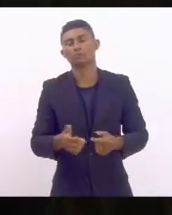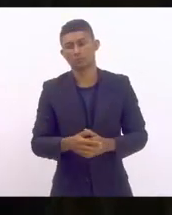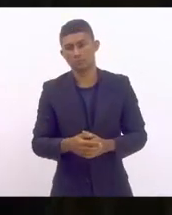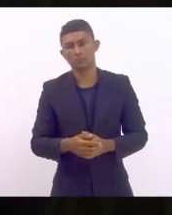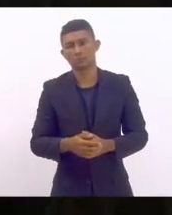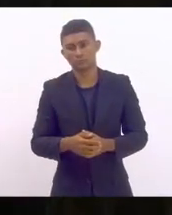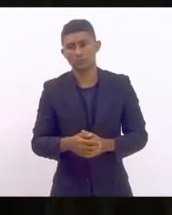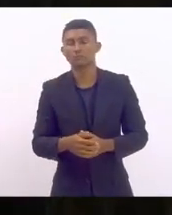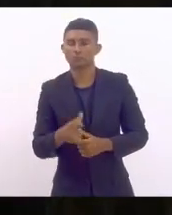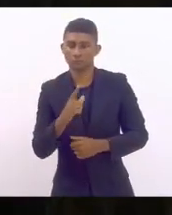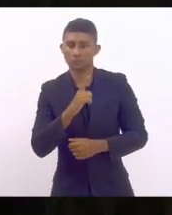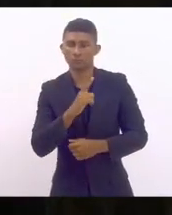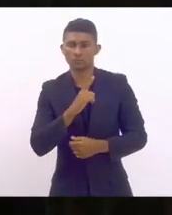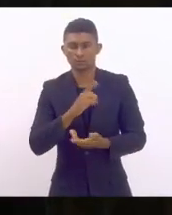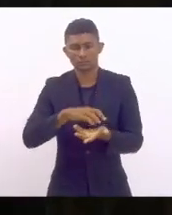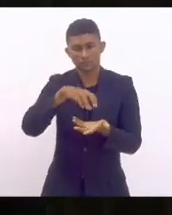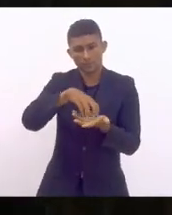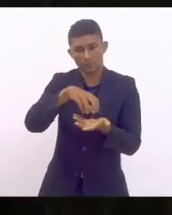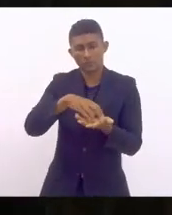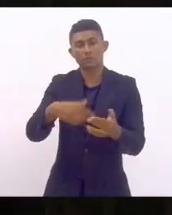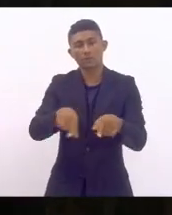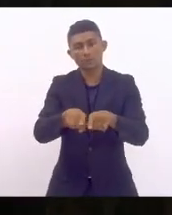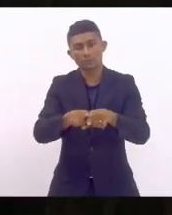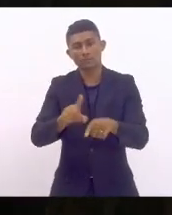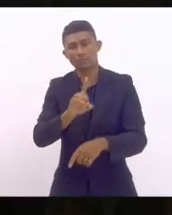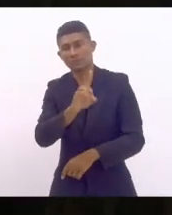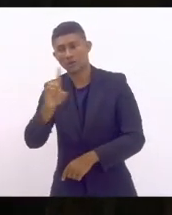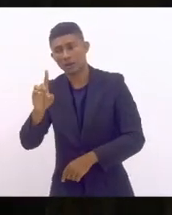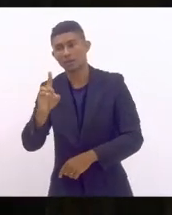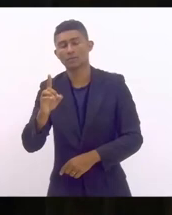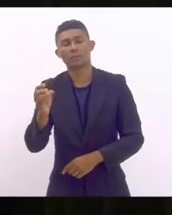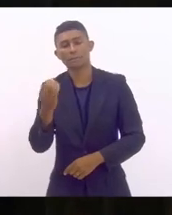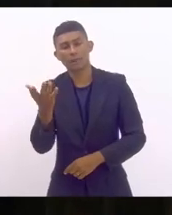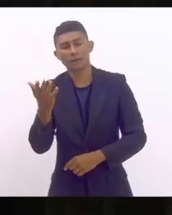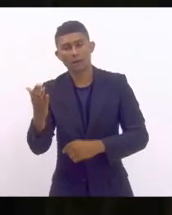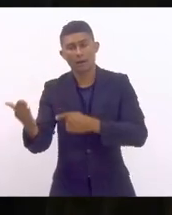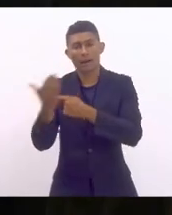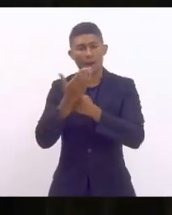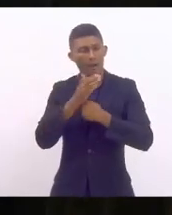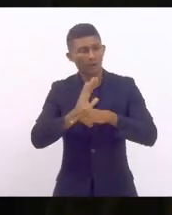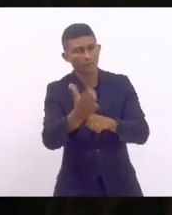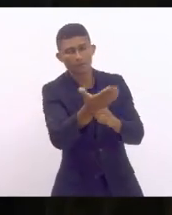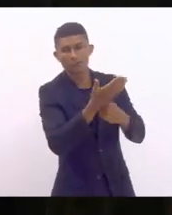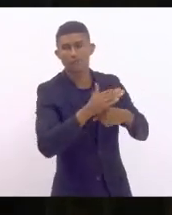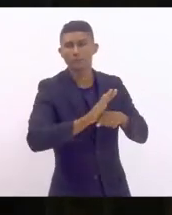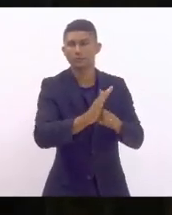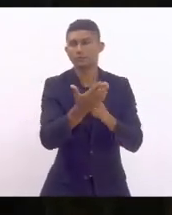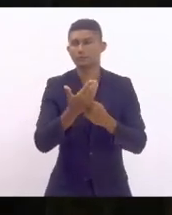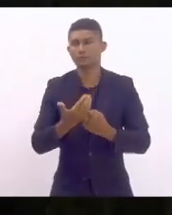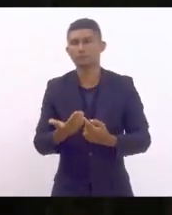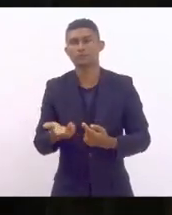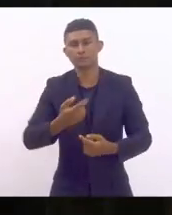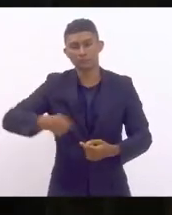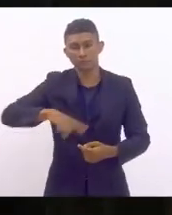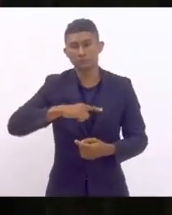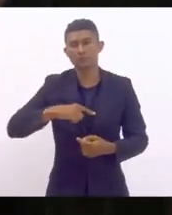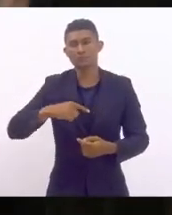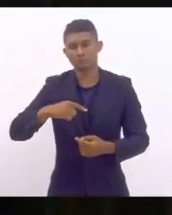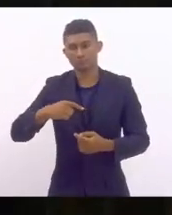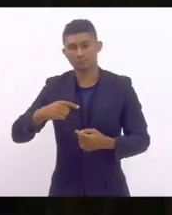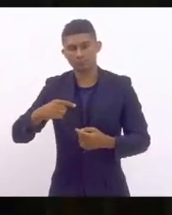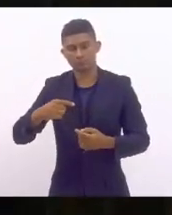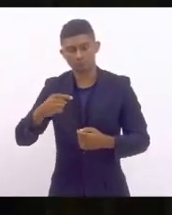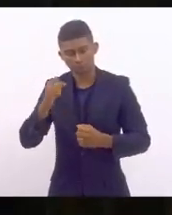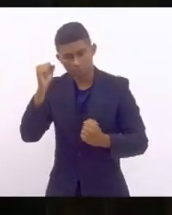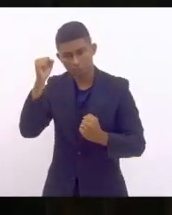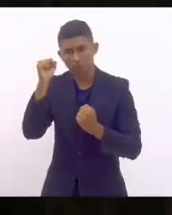parcialmente no campo do Centro até do centro-direita para nos ajudar nessa batalha nessa Conquista então quanto é connosco eu saio daqui